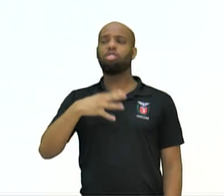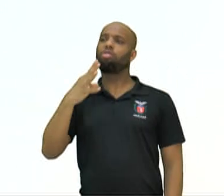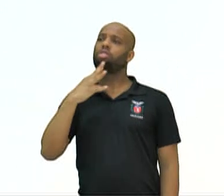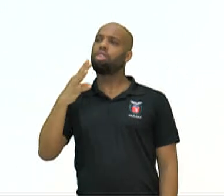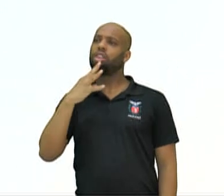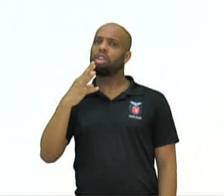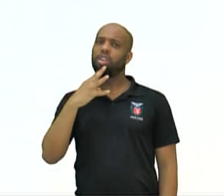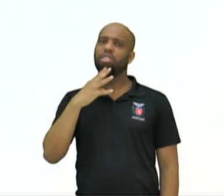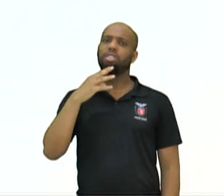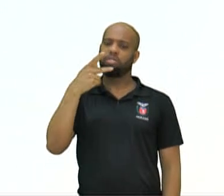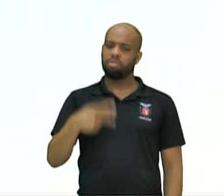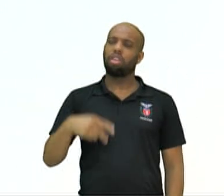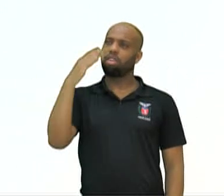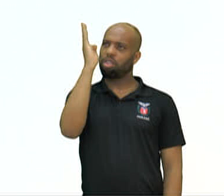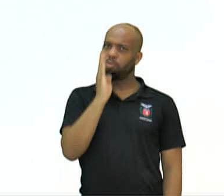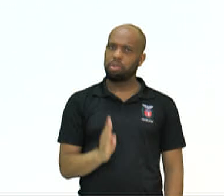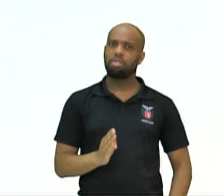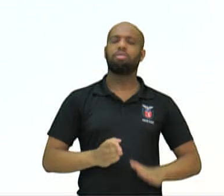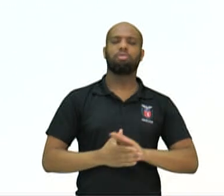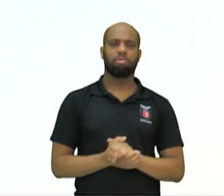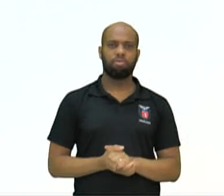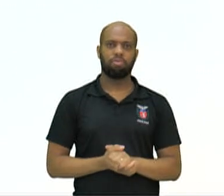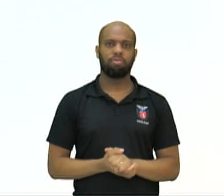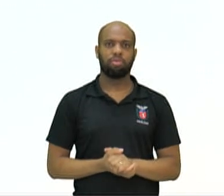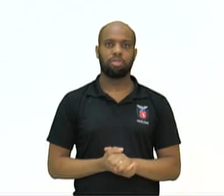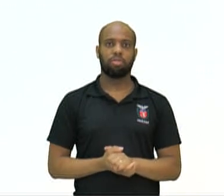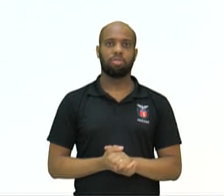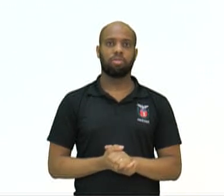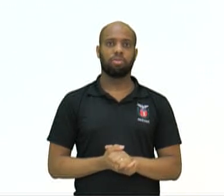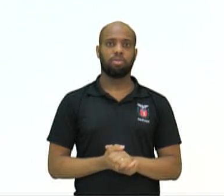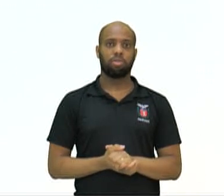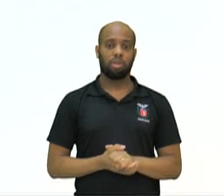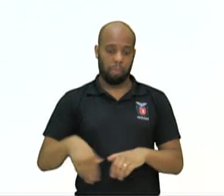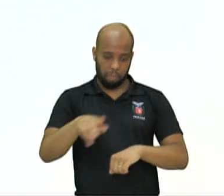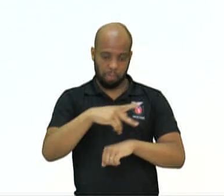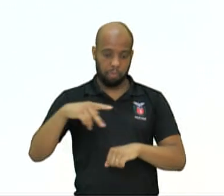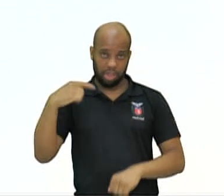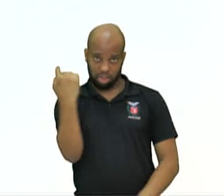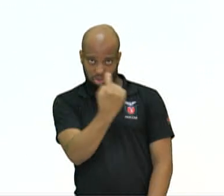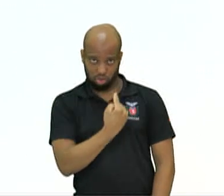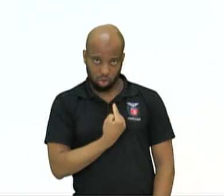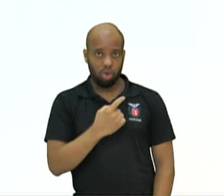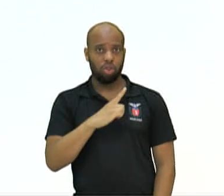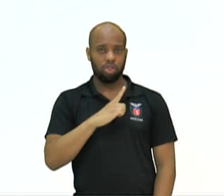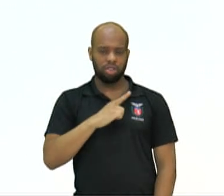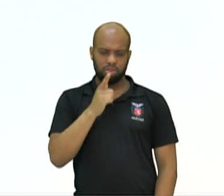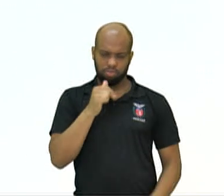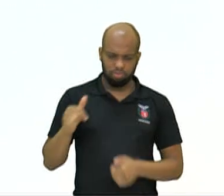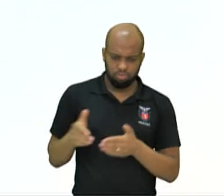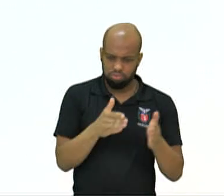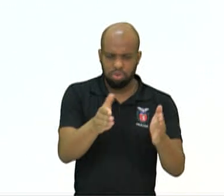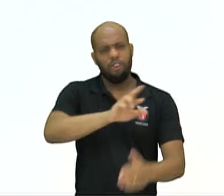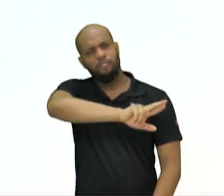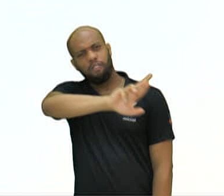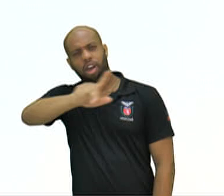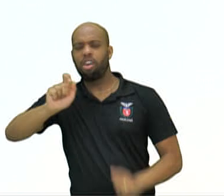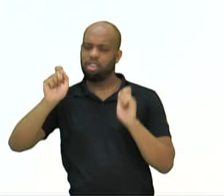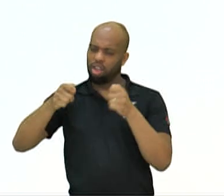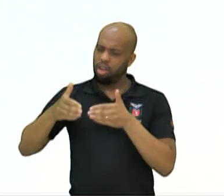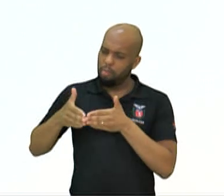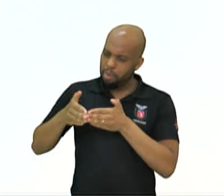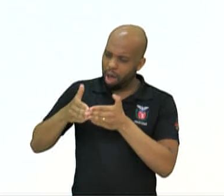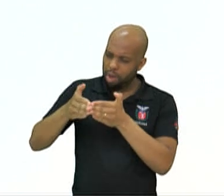boa parte do nosso país. No Brasil, são rios e mares a serem navegados.